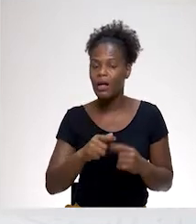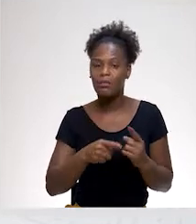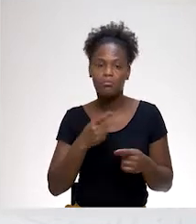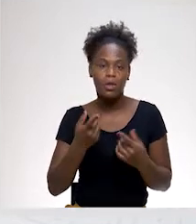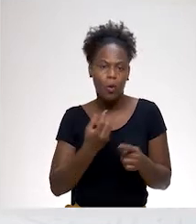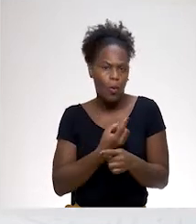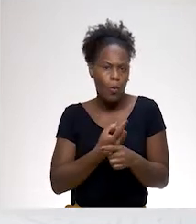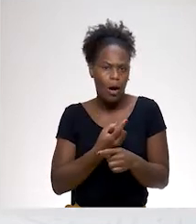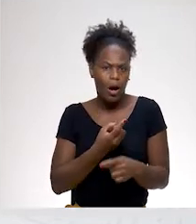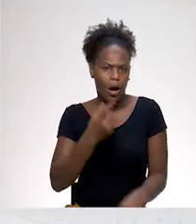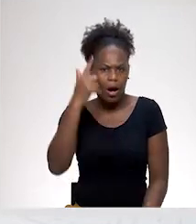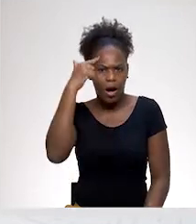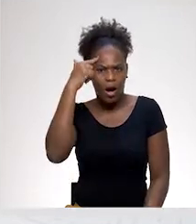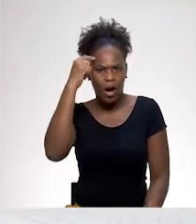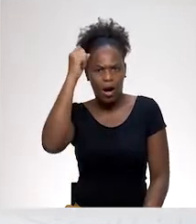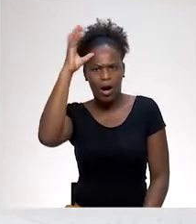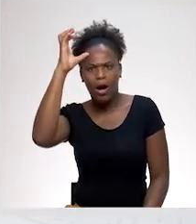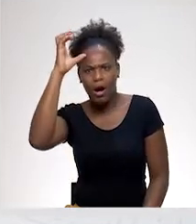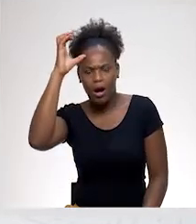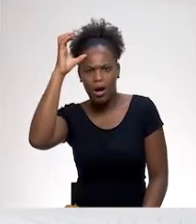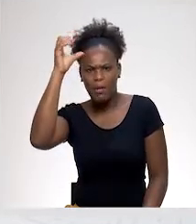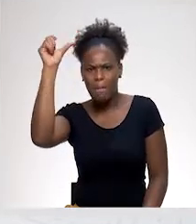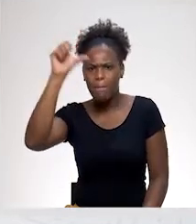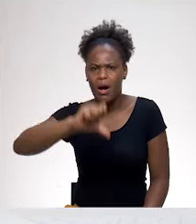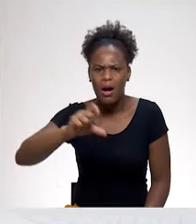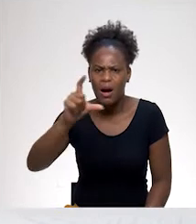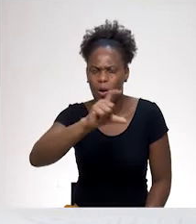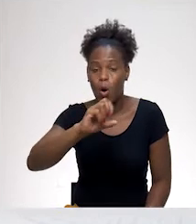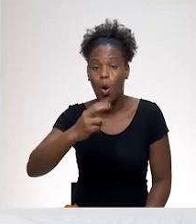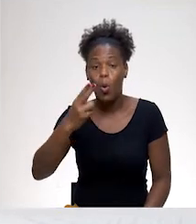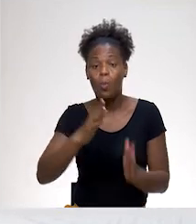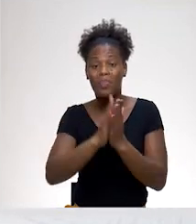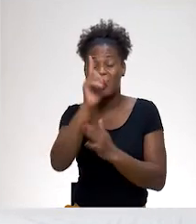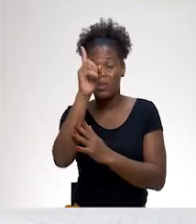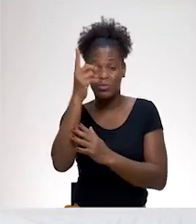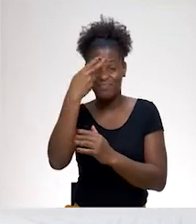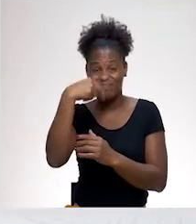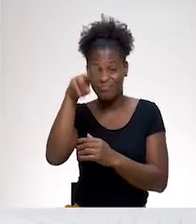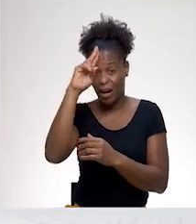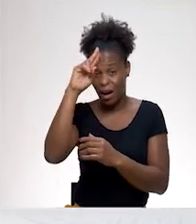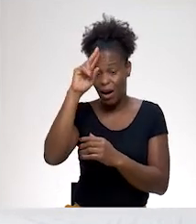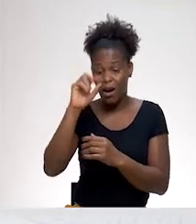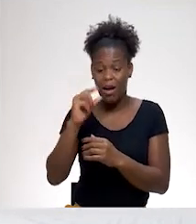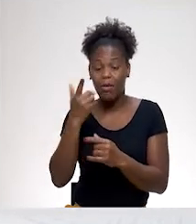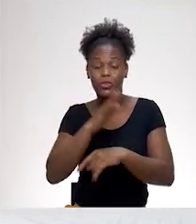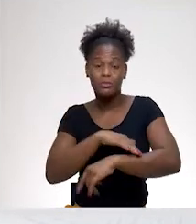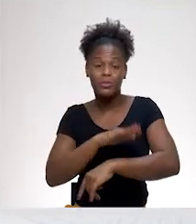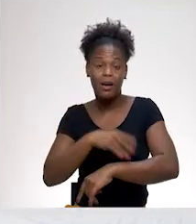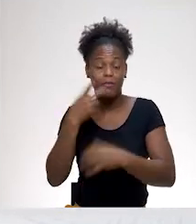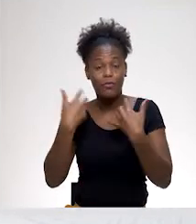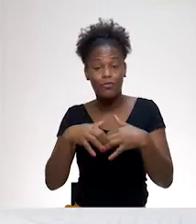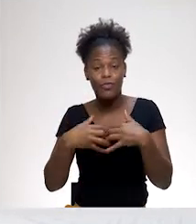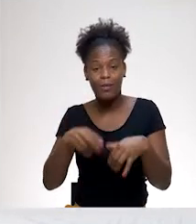de um gênio maligno ou de um Deus enganador, autor da sua dúvida, e lhe engana sobre a